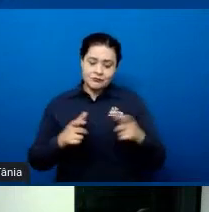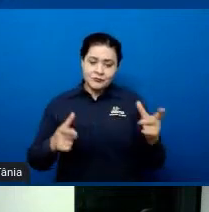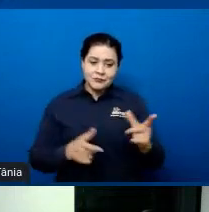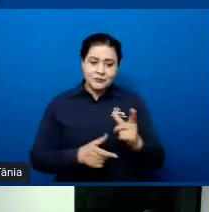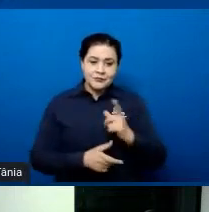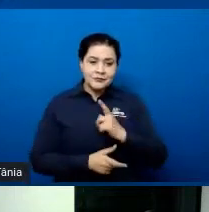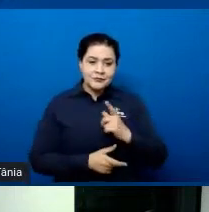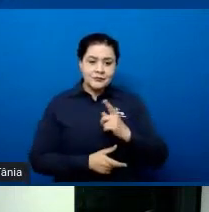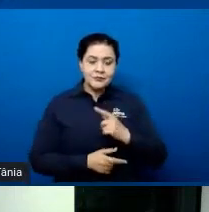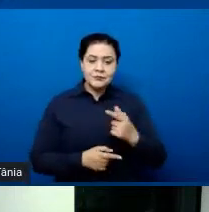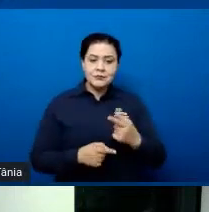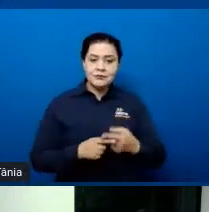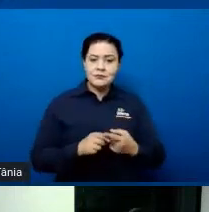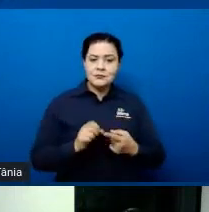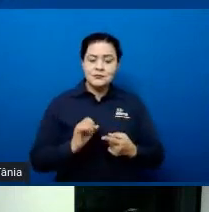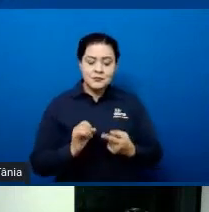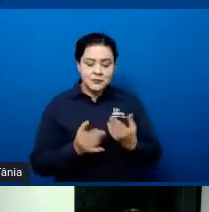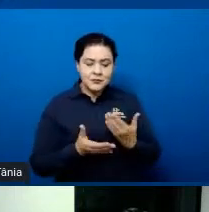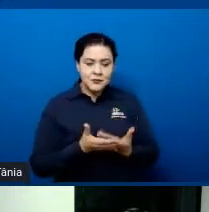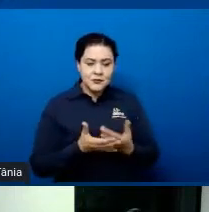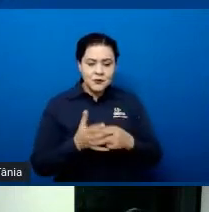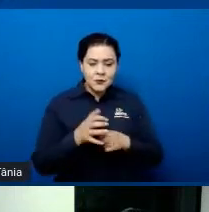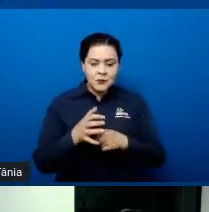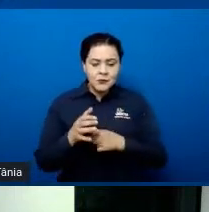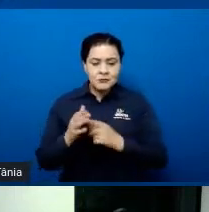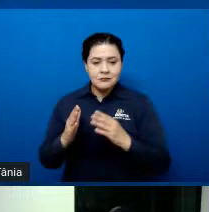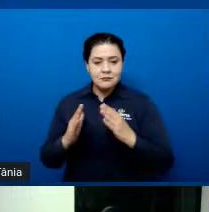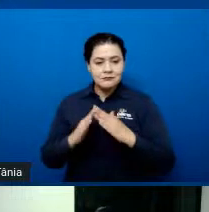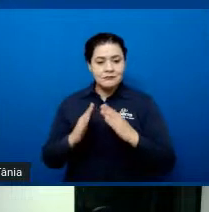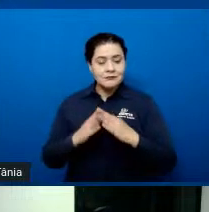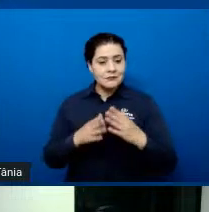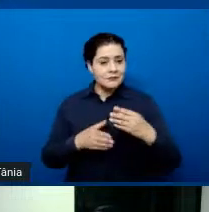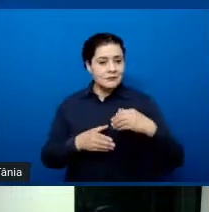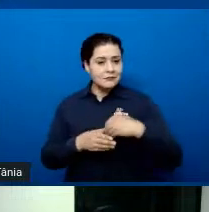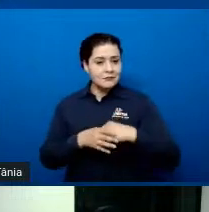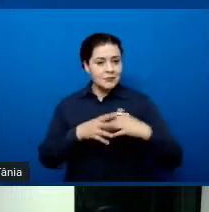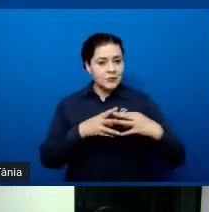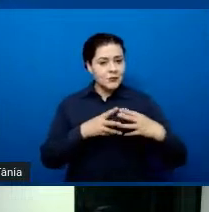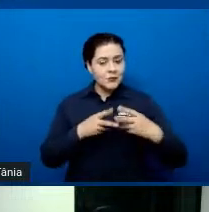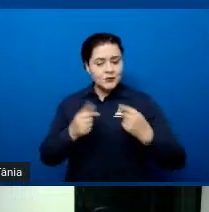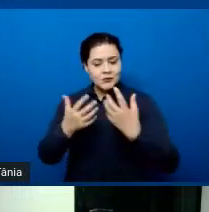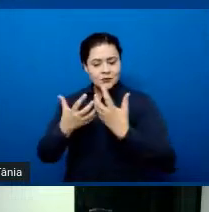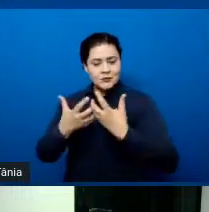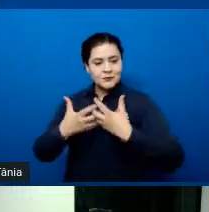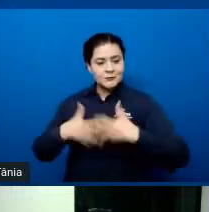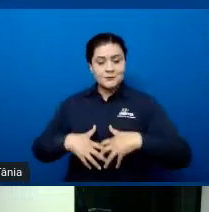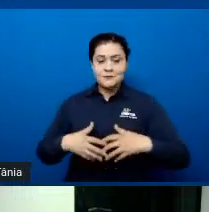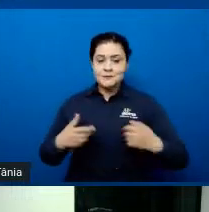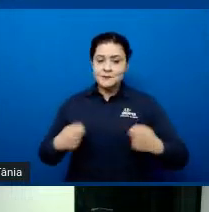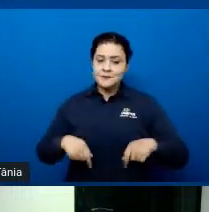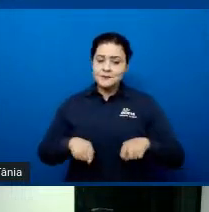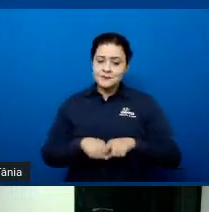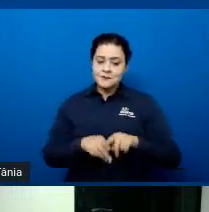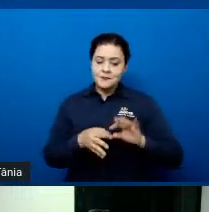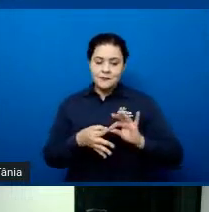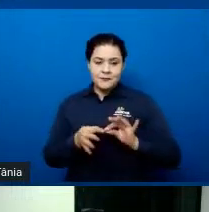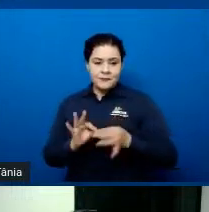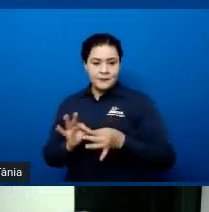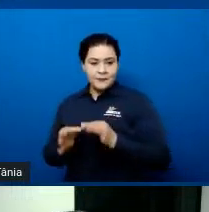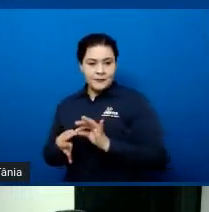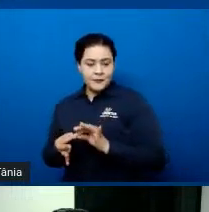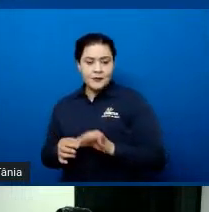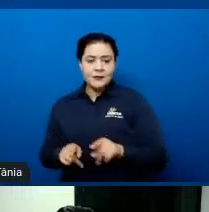a isso, eles vão conseguir estudar um motor de carro dentro da casa deles com todo o funcionamento que é necessário e possível, né? Com